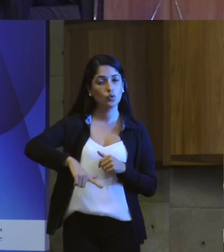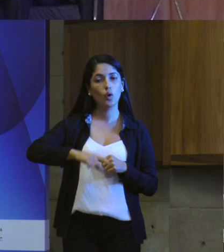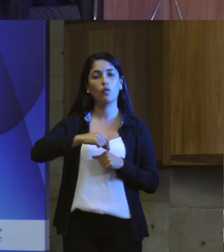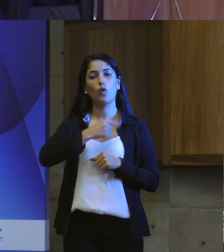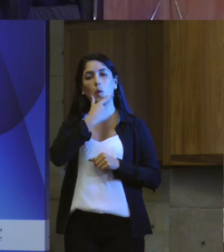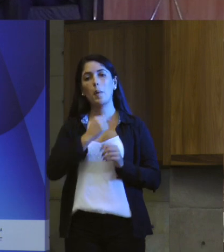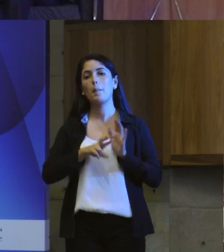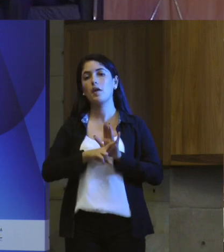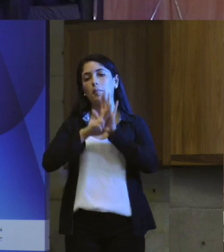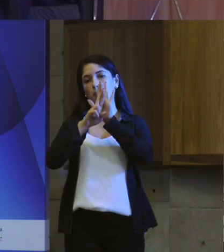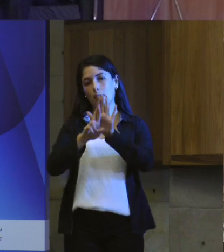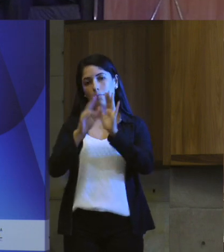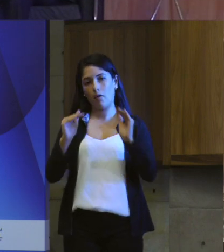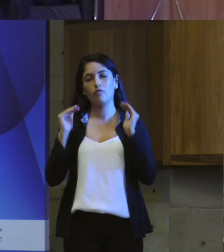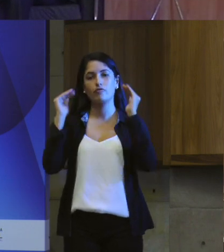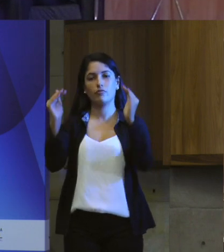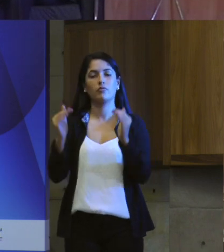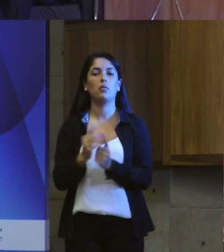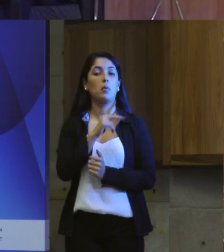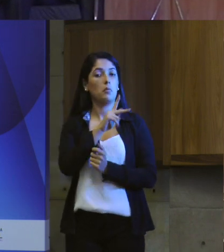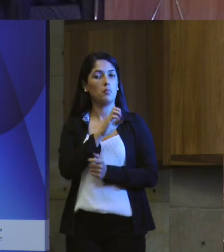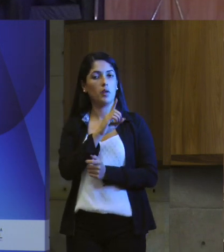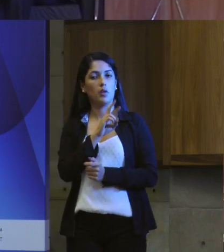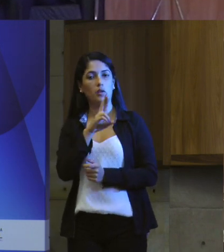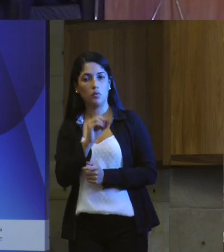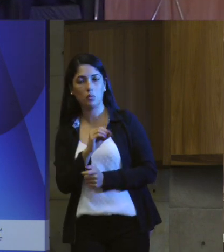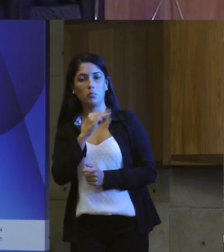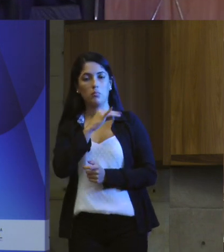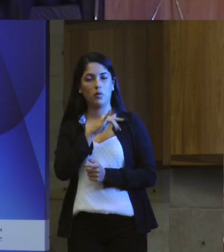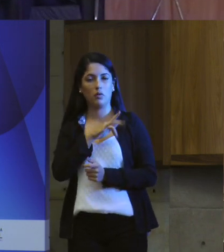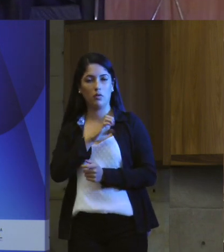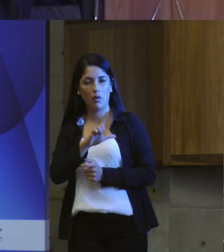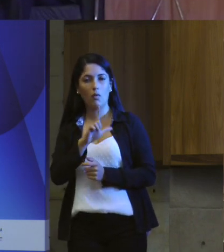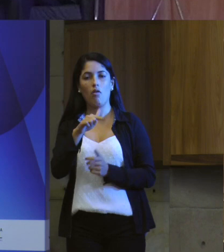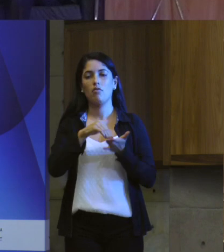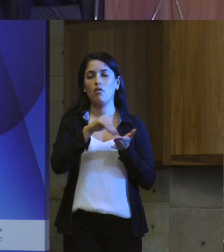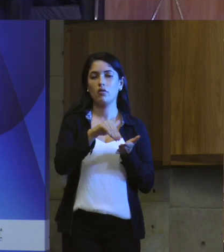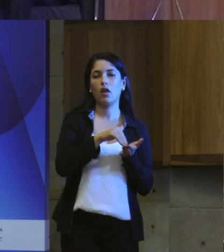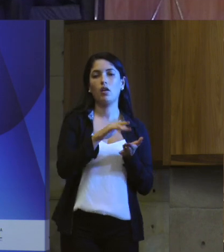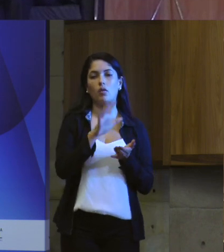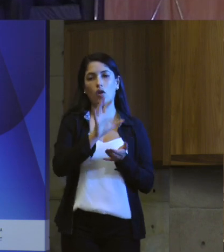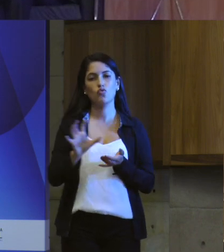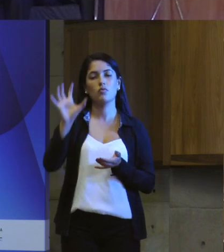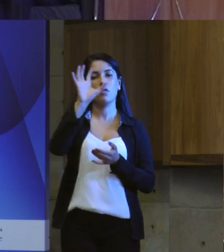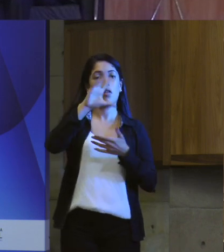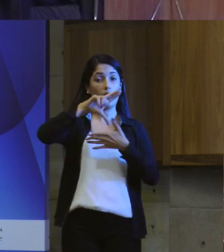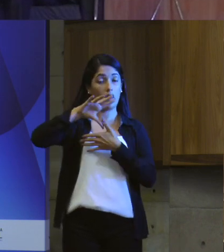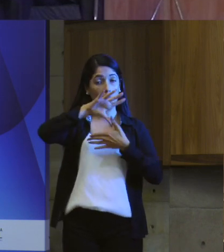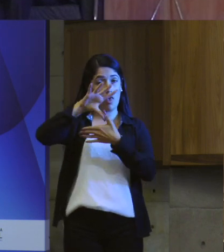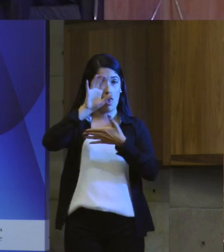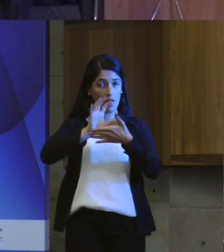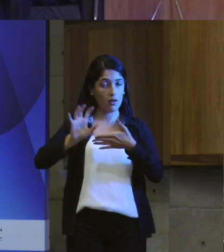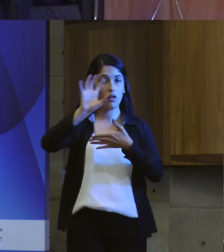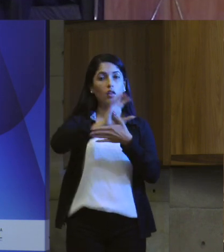embaixador pedro miguel da costa silva secretário negociações bilaterais e regionais nas américas do